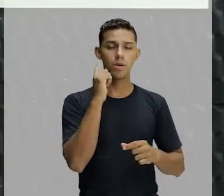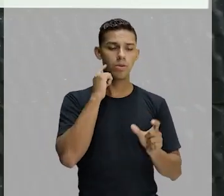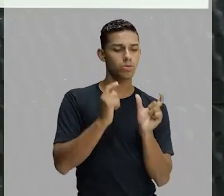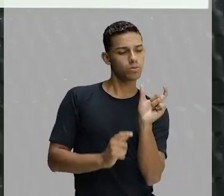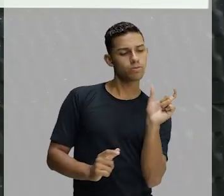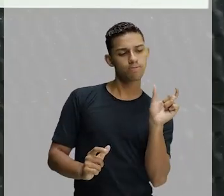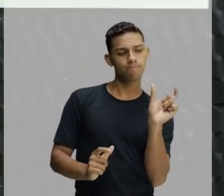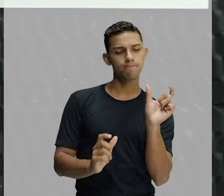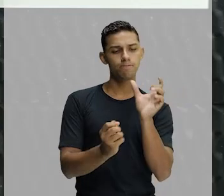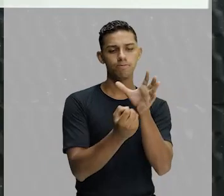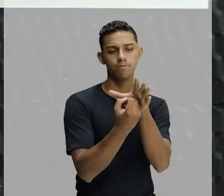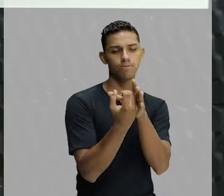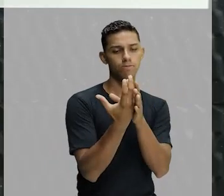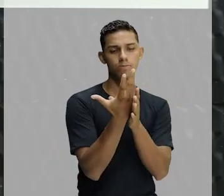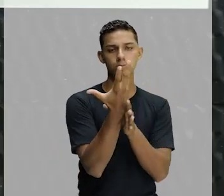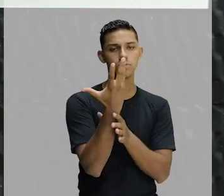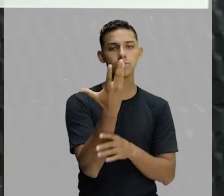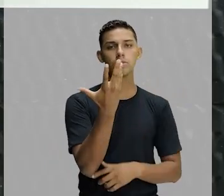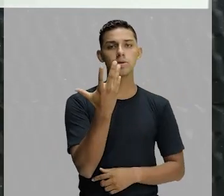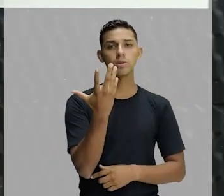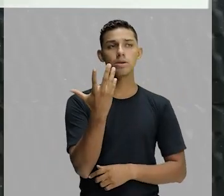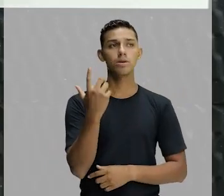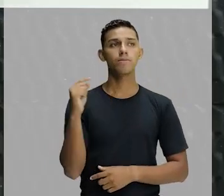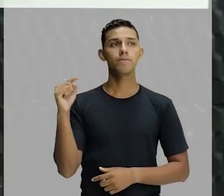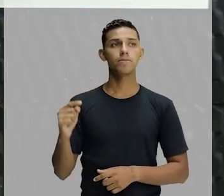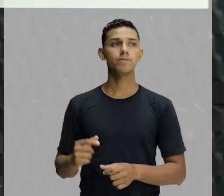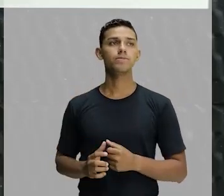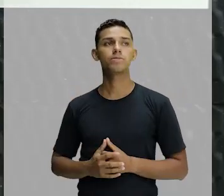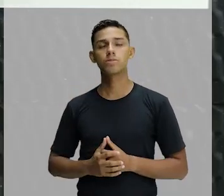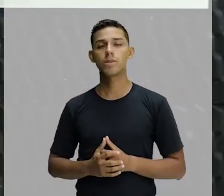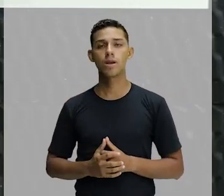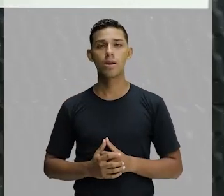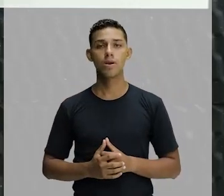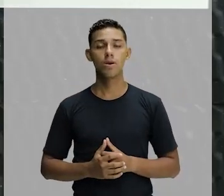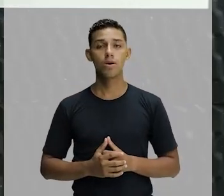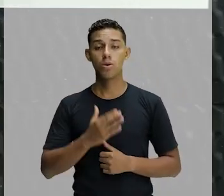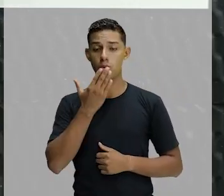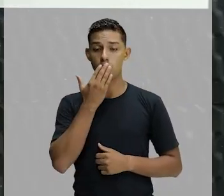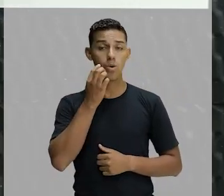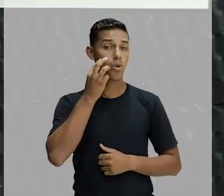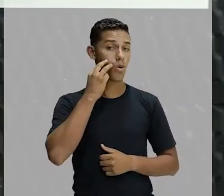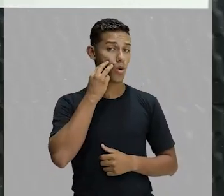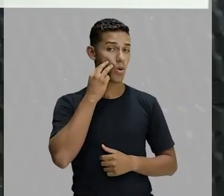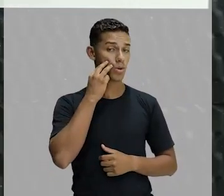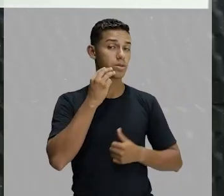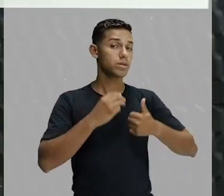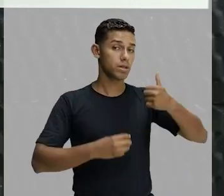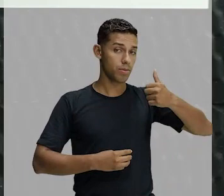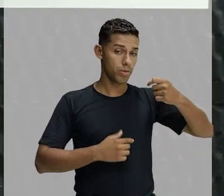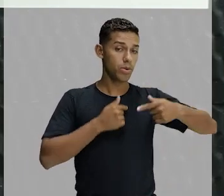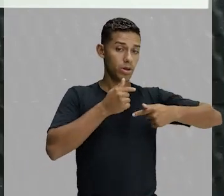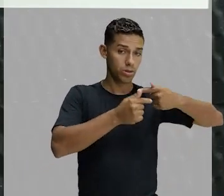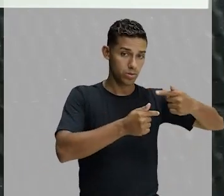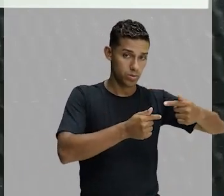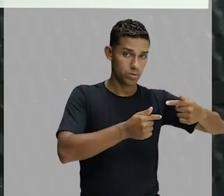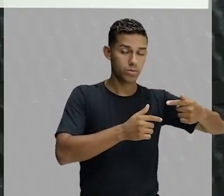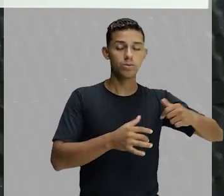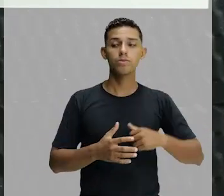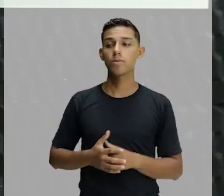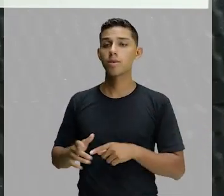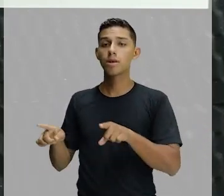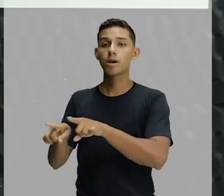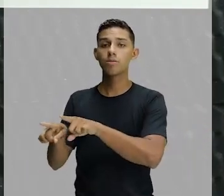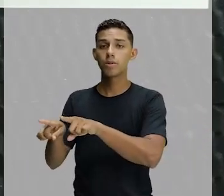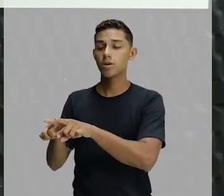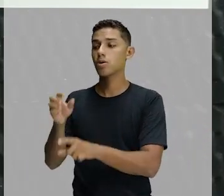entre si. E aí, eu tenho aqui o cruzamento dos indivíduos rosa da primeira geração com os indivíduos rosa da primeira